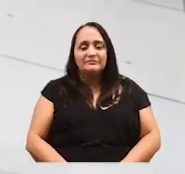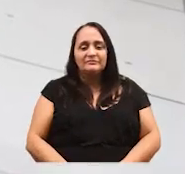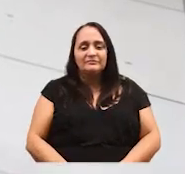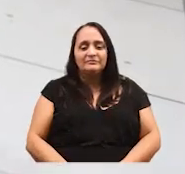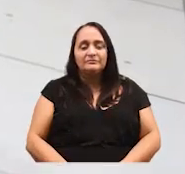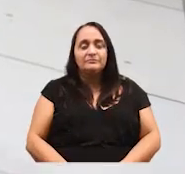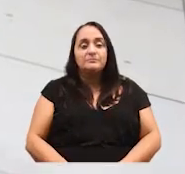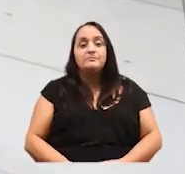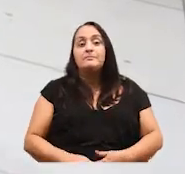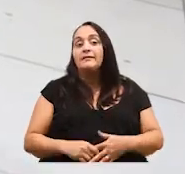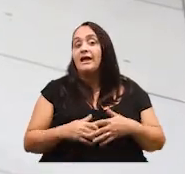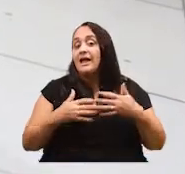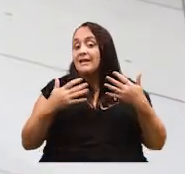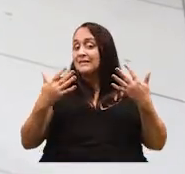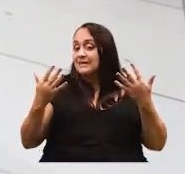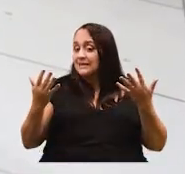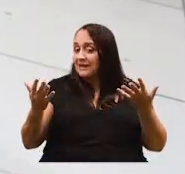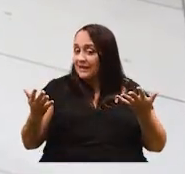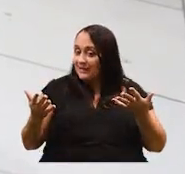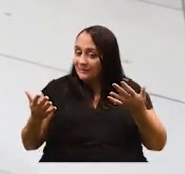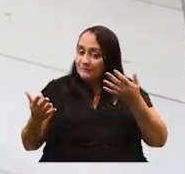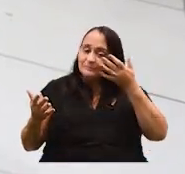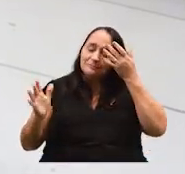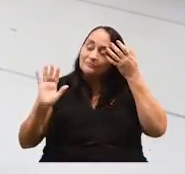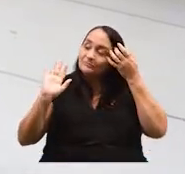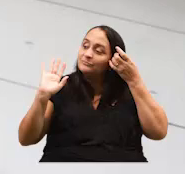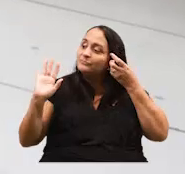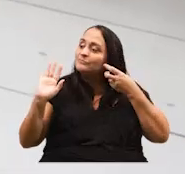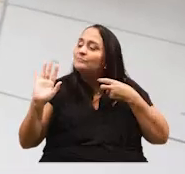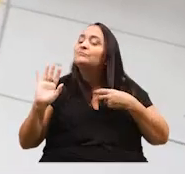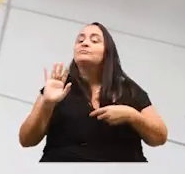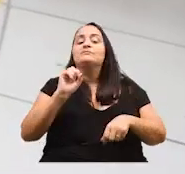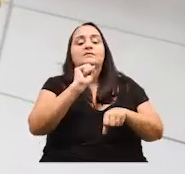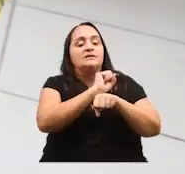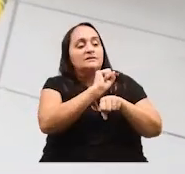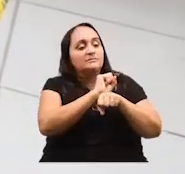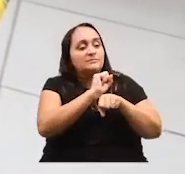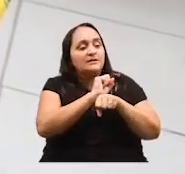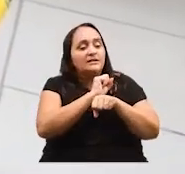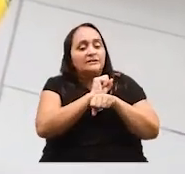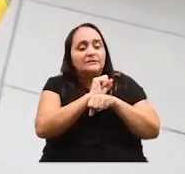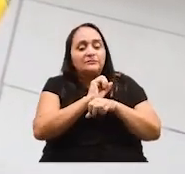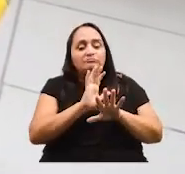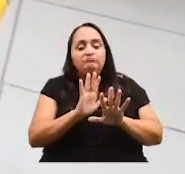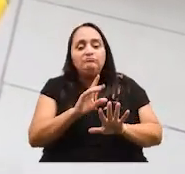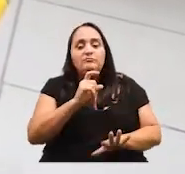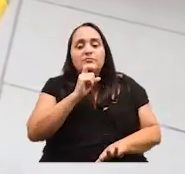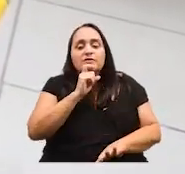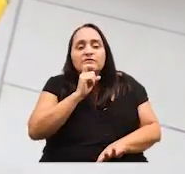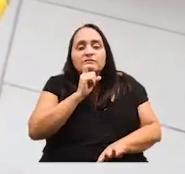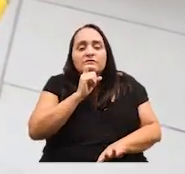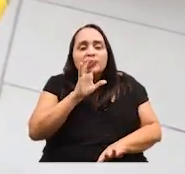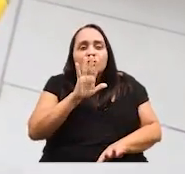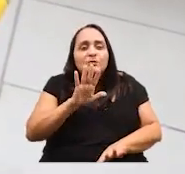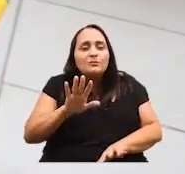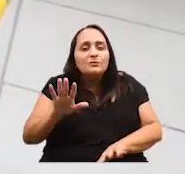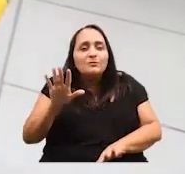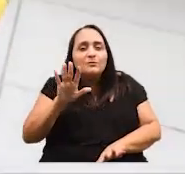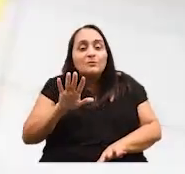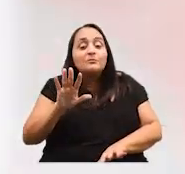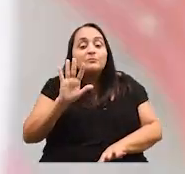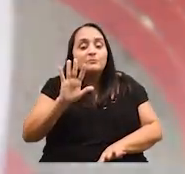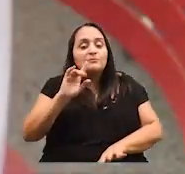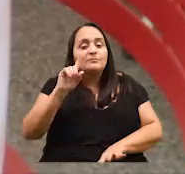Então agora, enquanto a nossa cocada está esfriando, vamos sentar um pouquinho para discutir sobre o